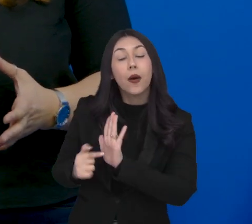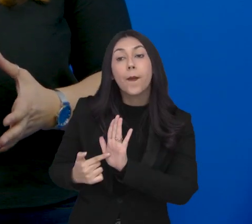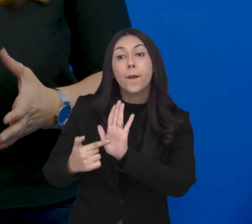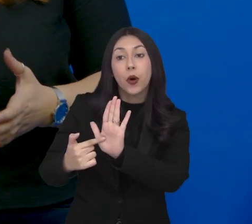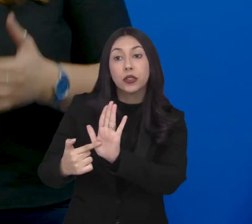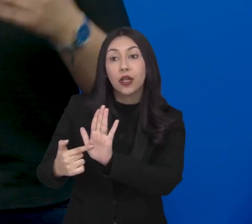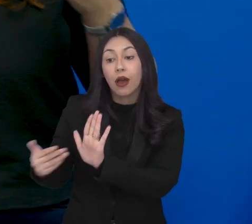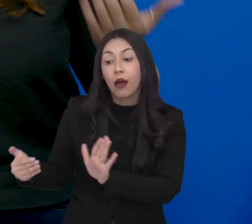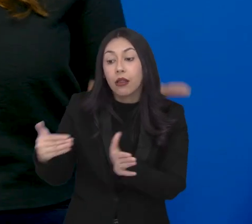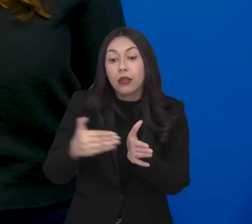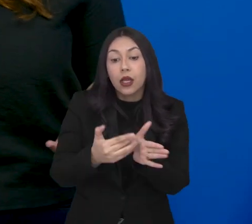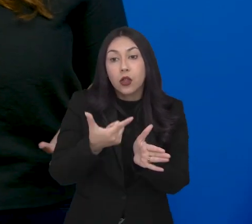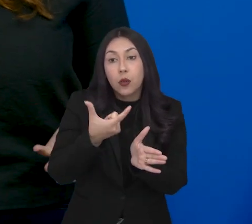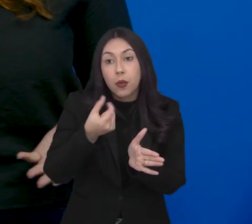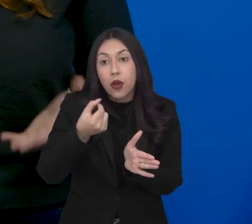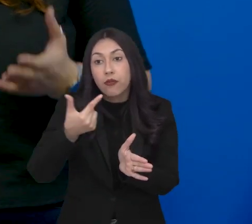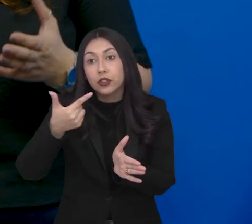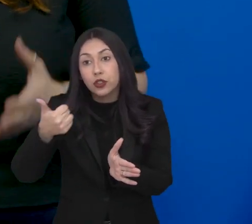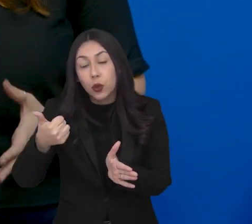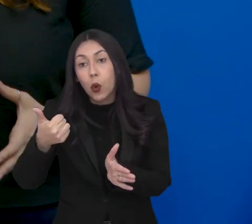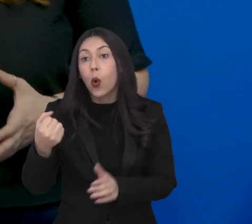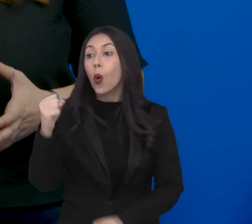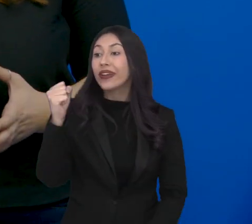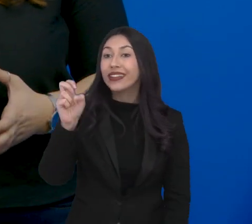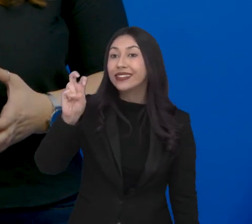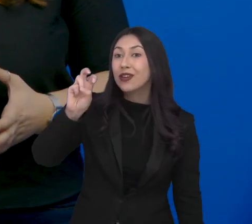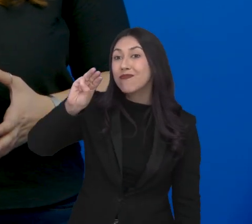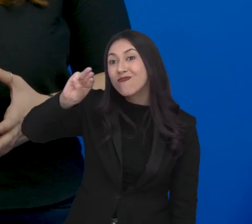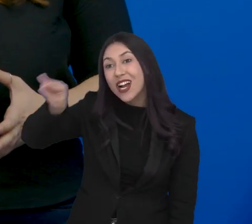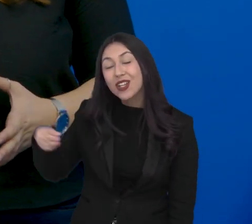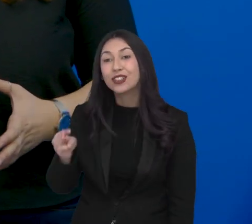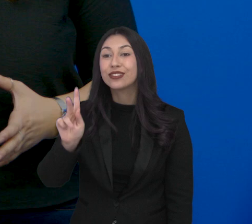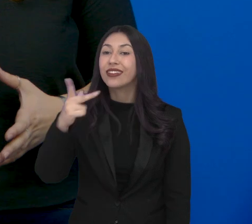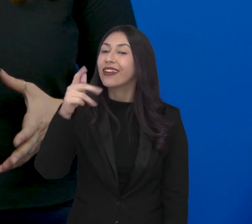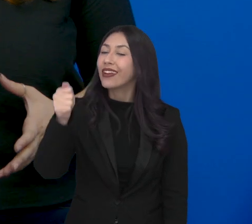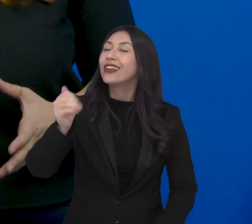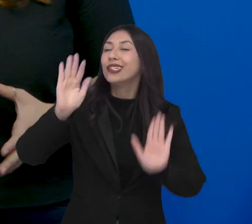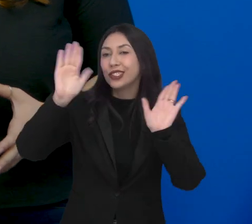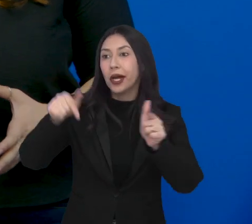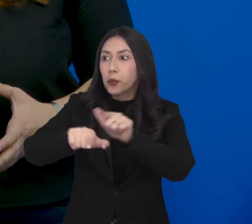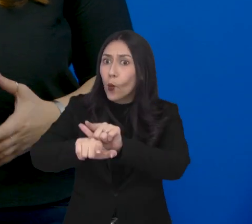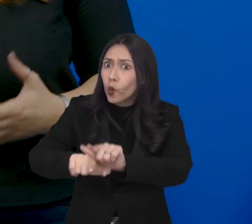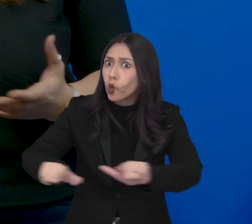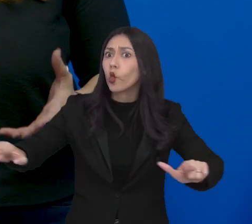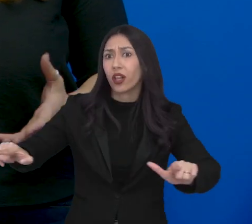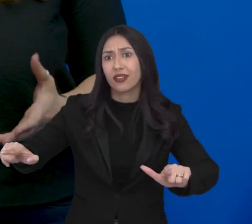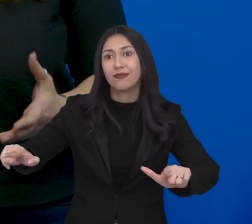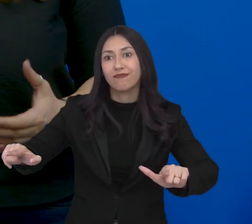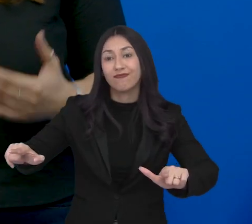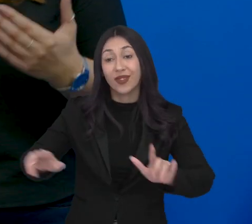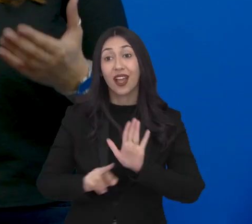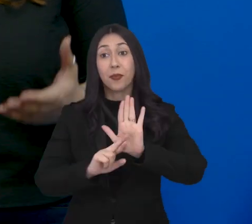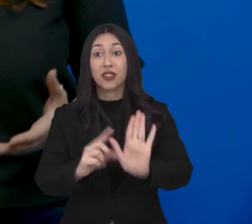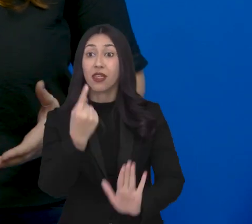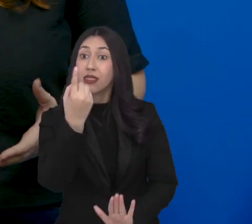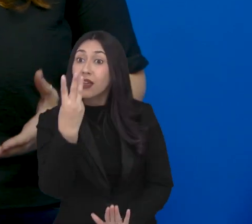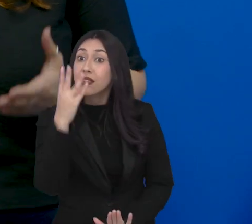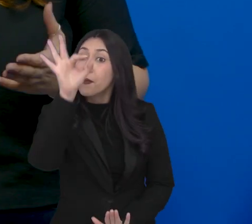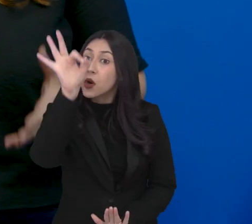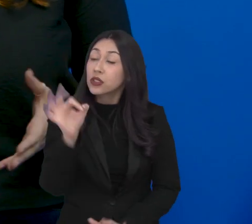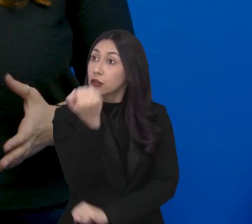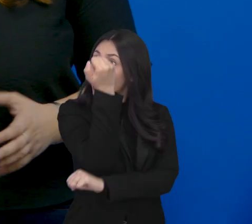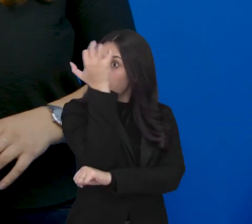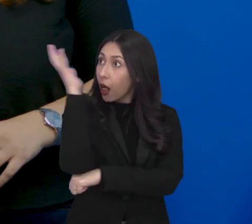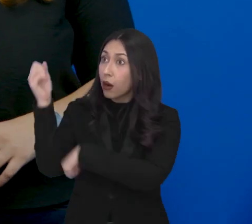projeto estima que até 2021, 85 milhões de hectares já foram desmatados. Isso representa 13%